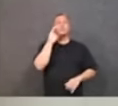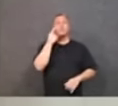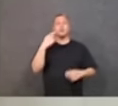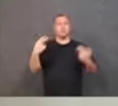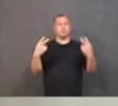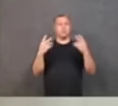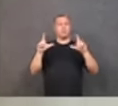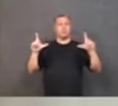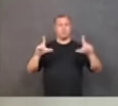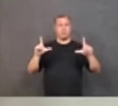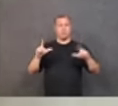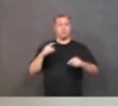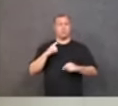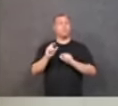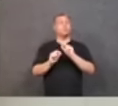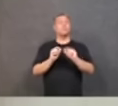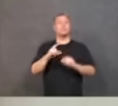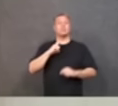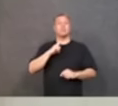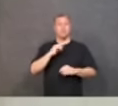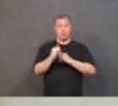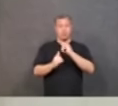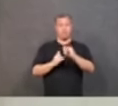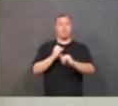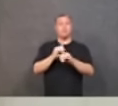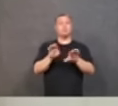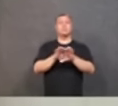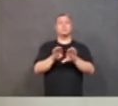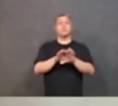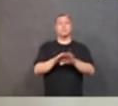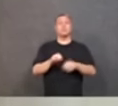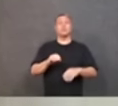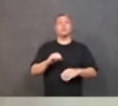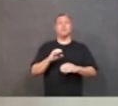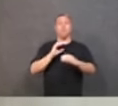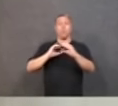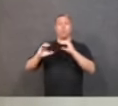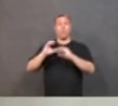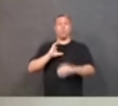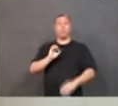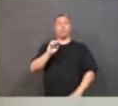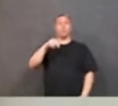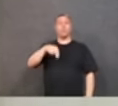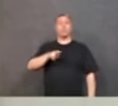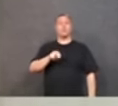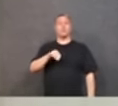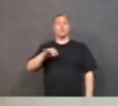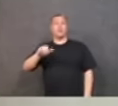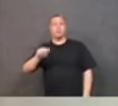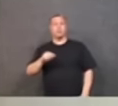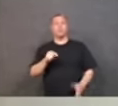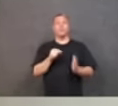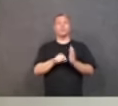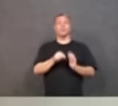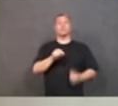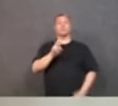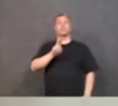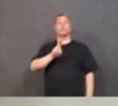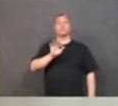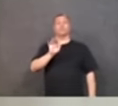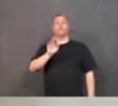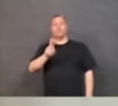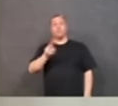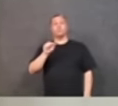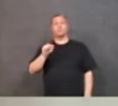principalmente pela TV Universitária e também pela internet, pelo comunica.ufo.br, que nesse momento, candidato fará pergunta